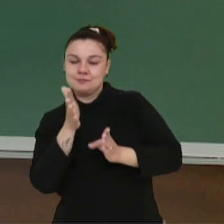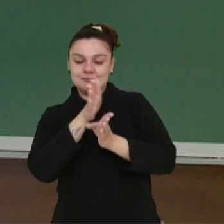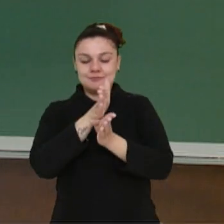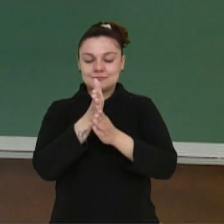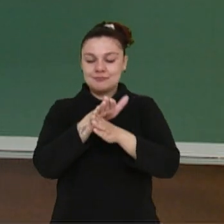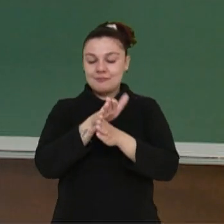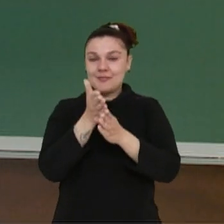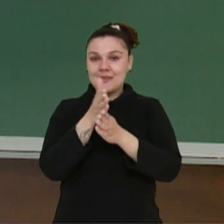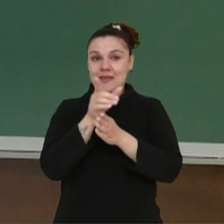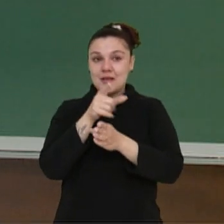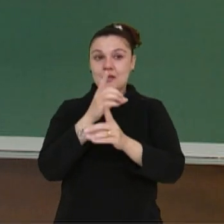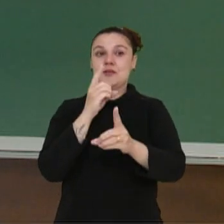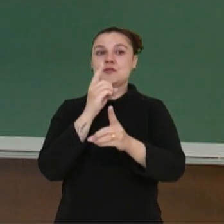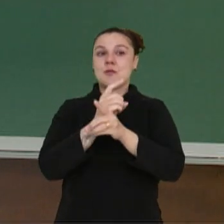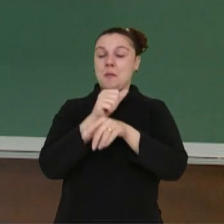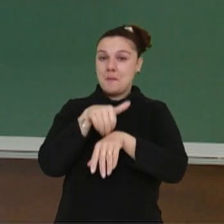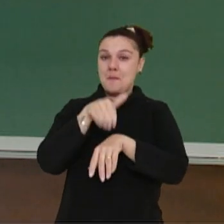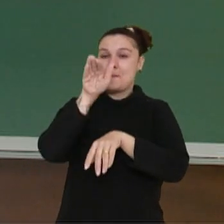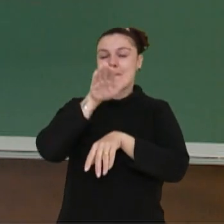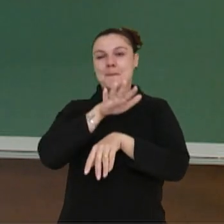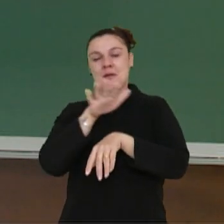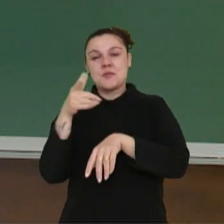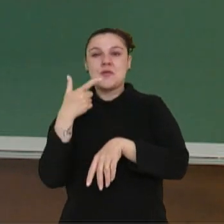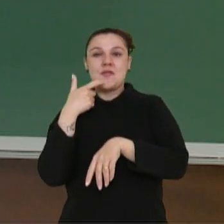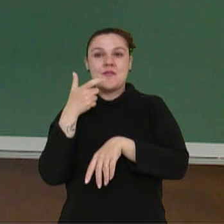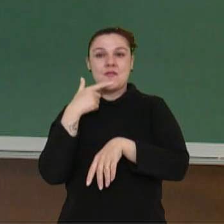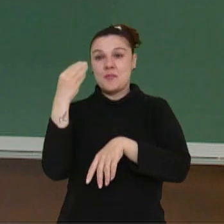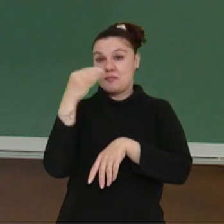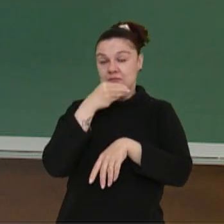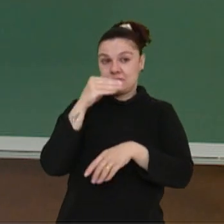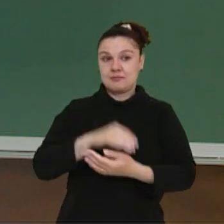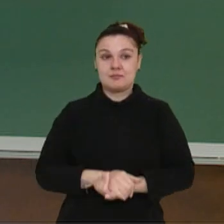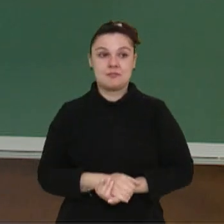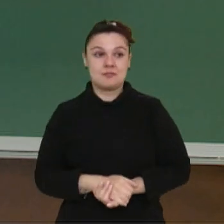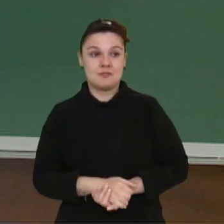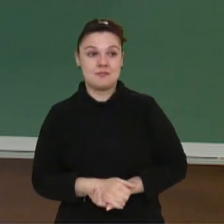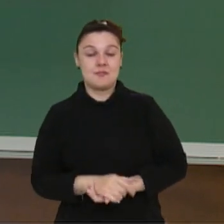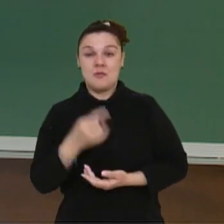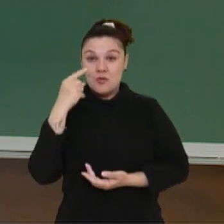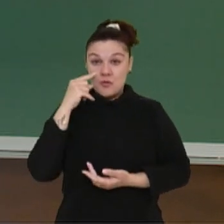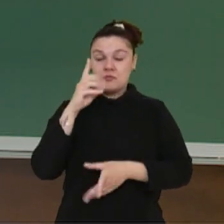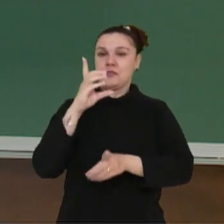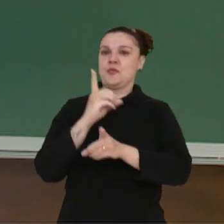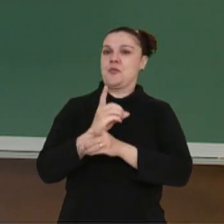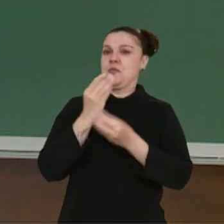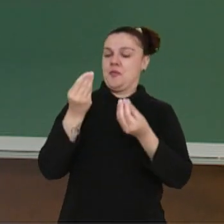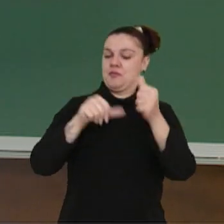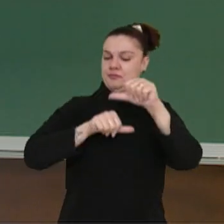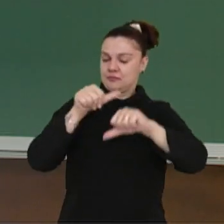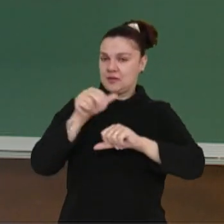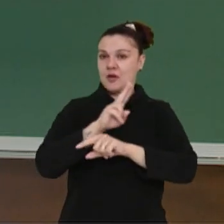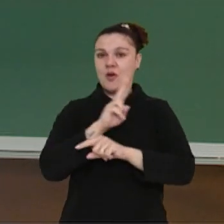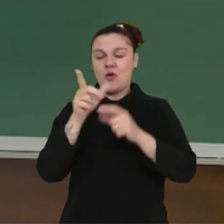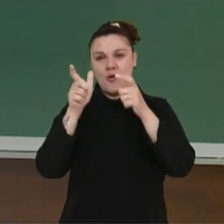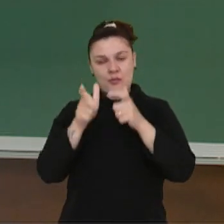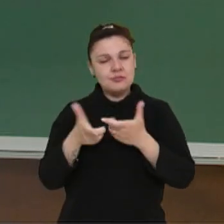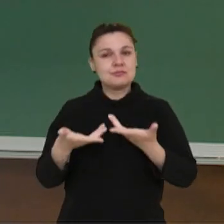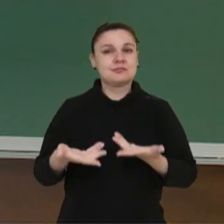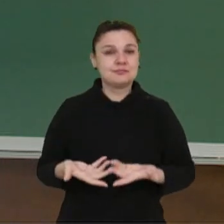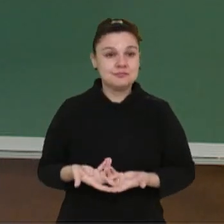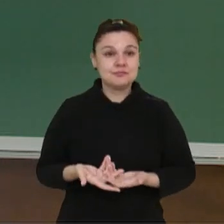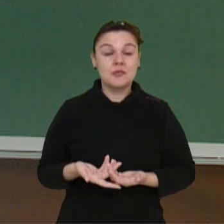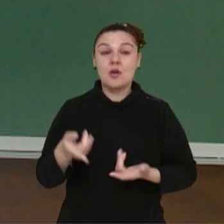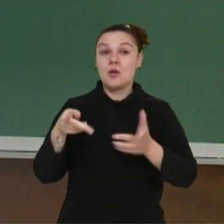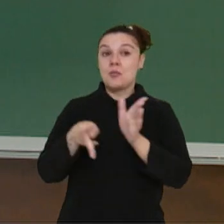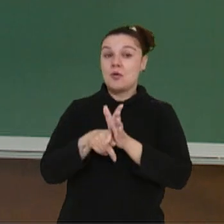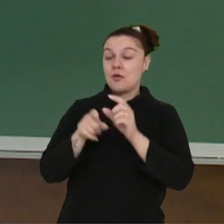intervalo aqui e ele alcança no máximo uma cor vermelha fraca. Aonde a gente vê esse processo de reversibilidade acontecendo